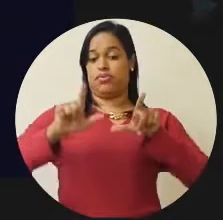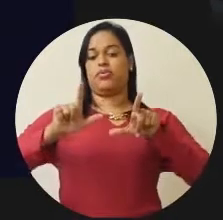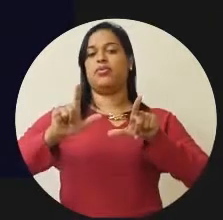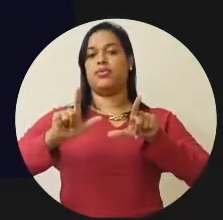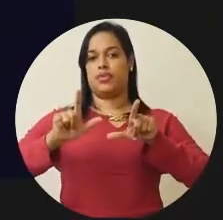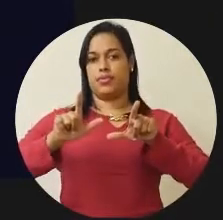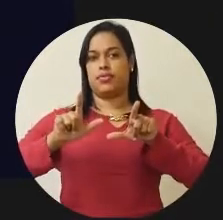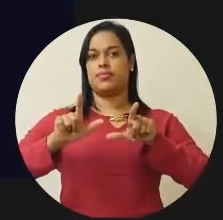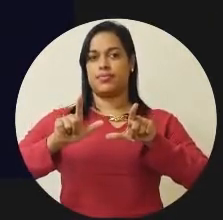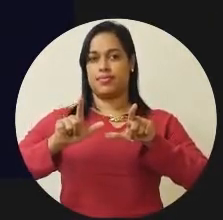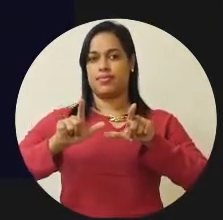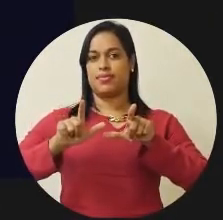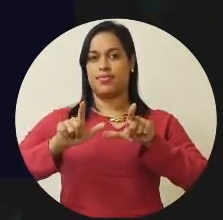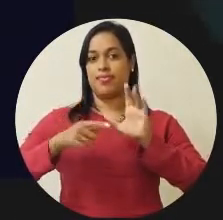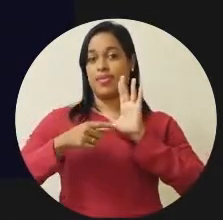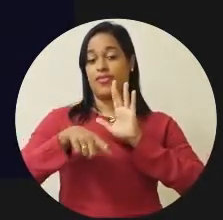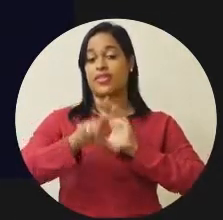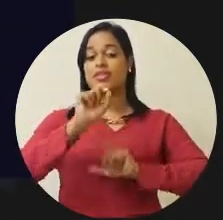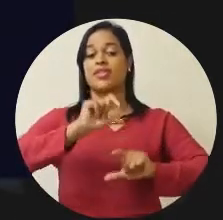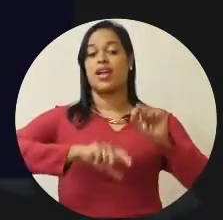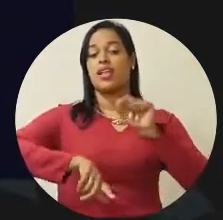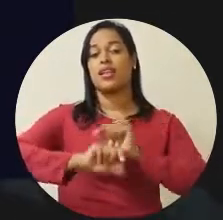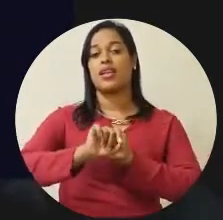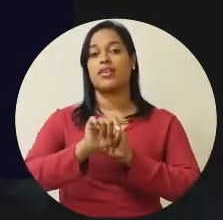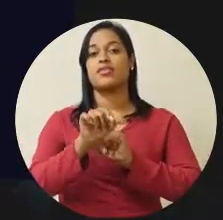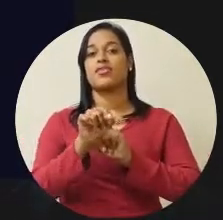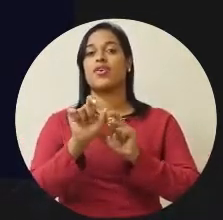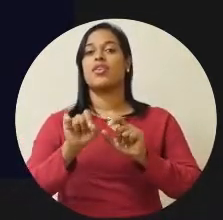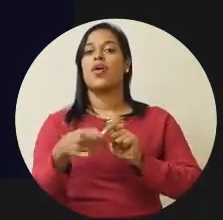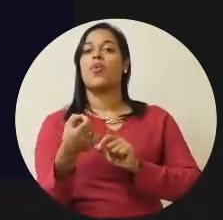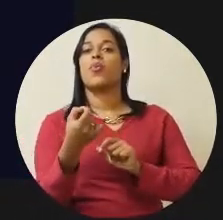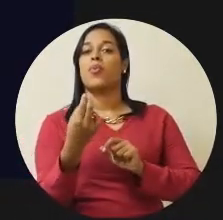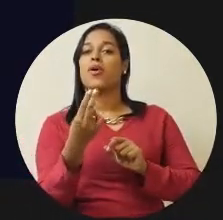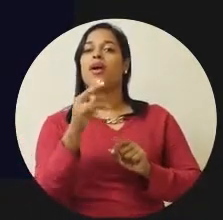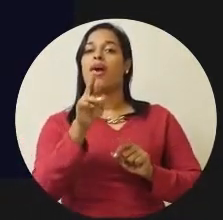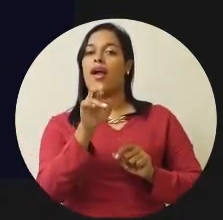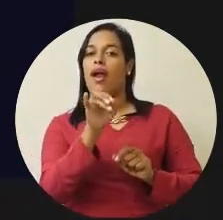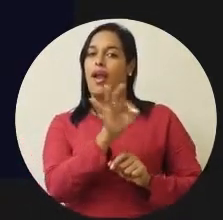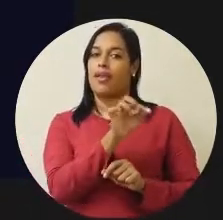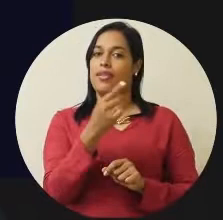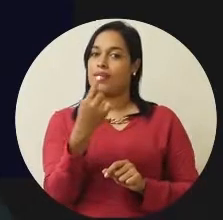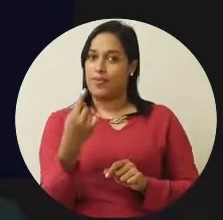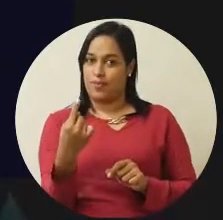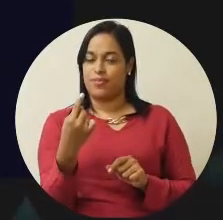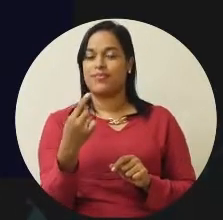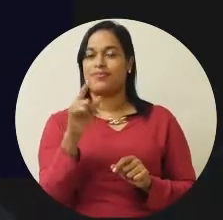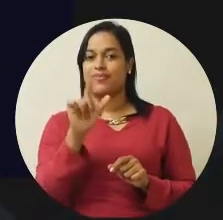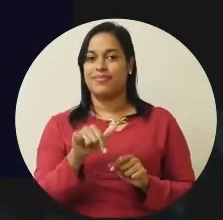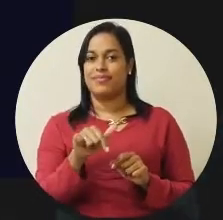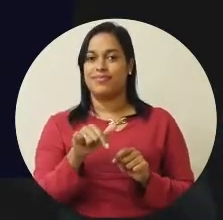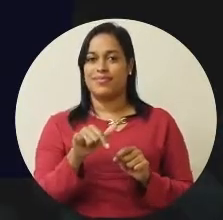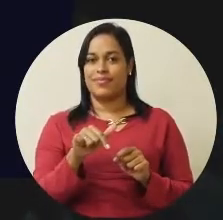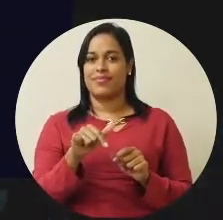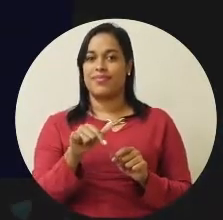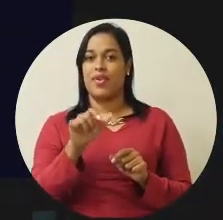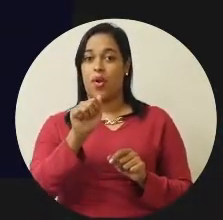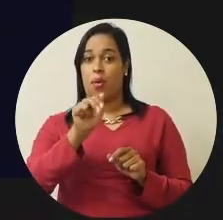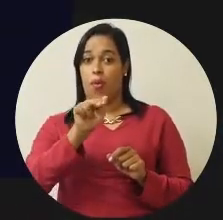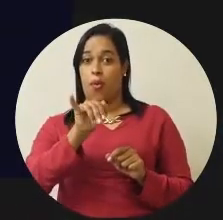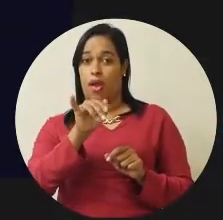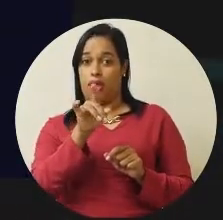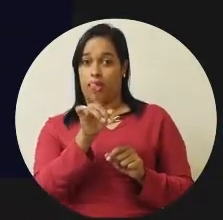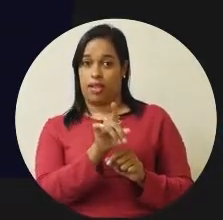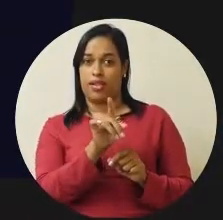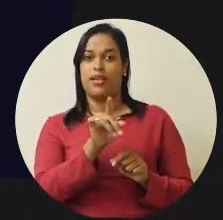clicado, ele vai selecionar a classe hat1, no caso a classe não, o ID,